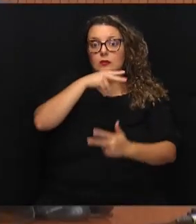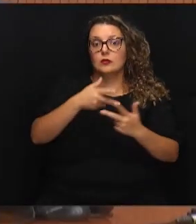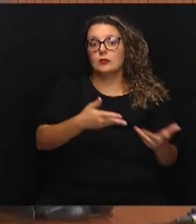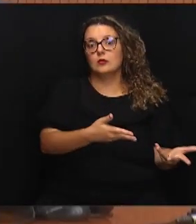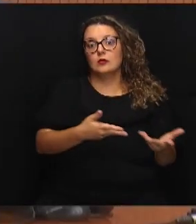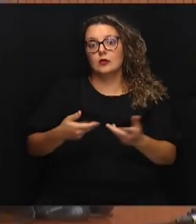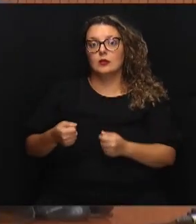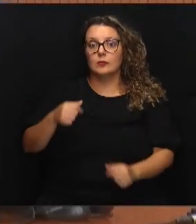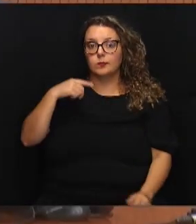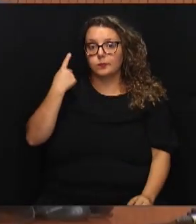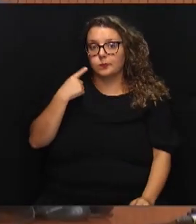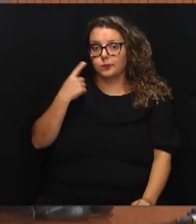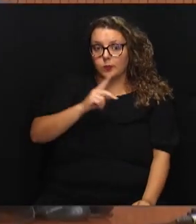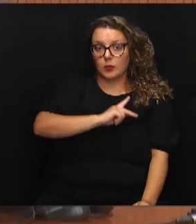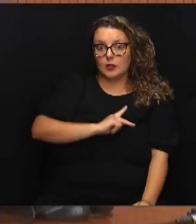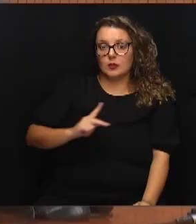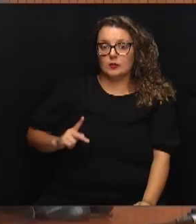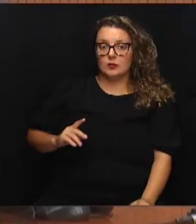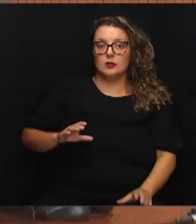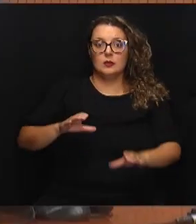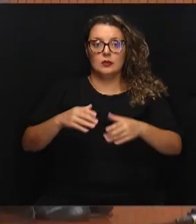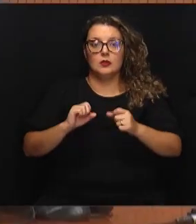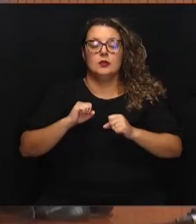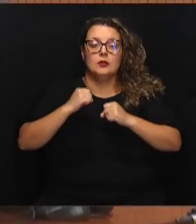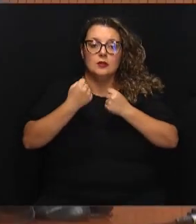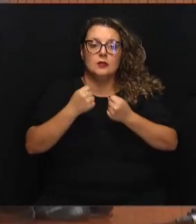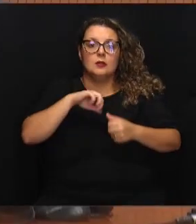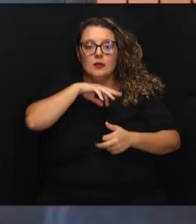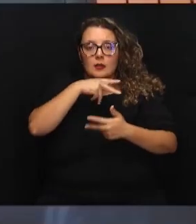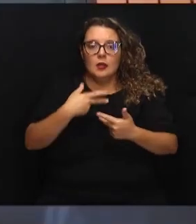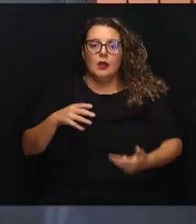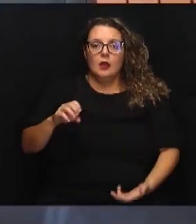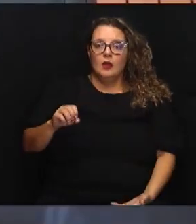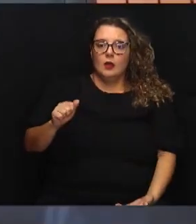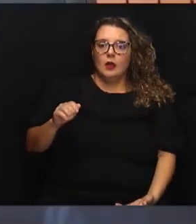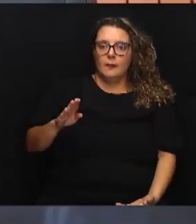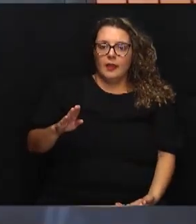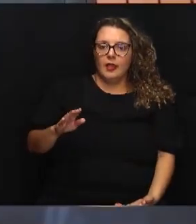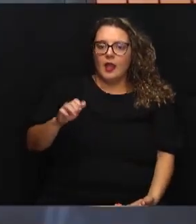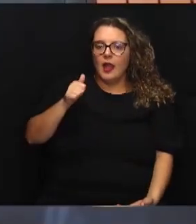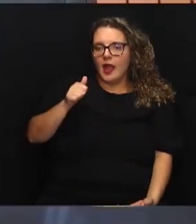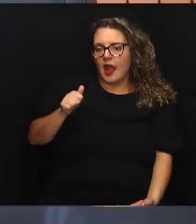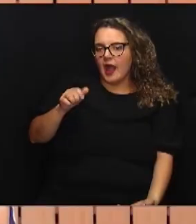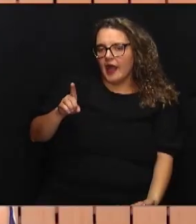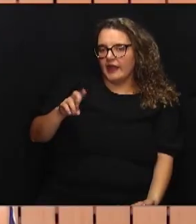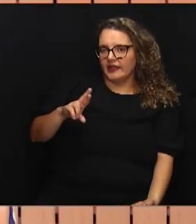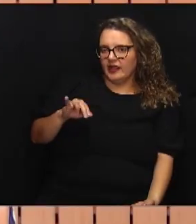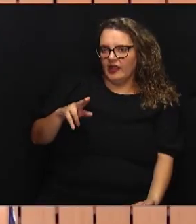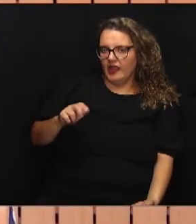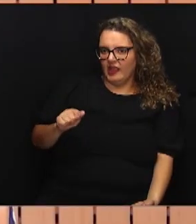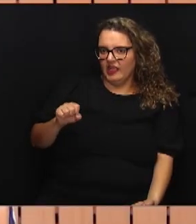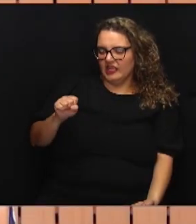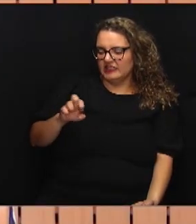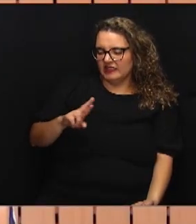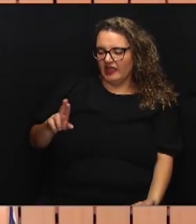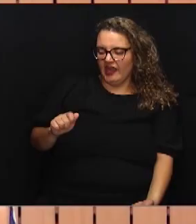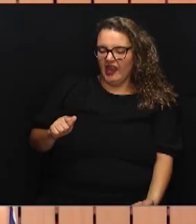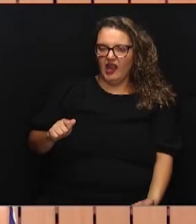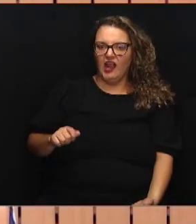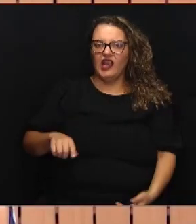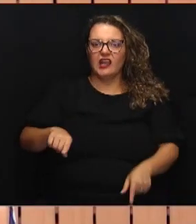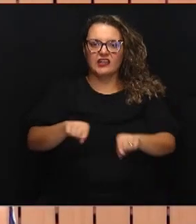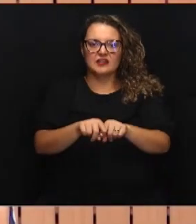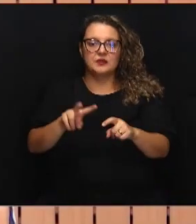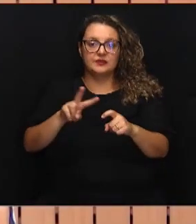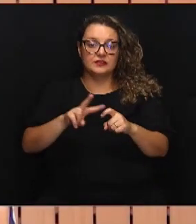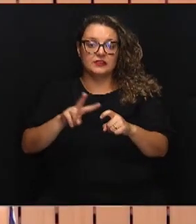a advogada e presidente da Comissão de Defesa Animal da OAB, Adriana Serra, e o veterinário e presidente do Conselho de